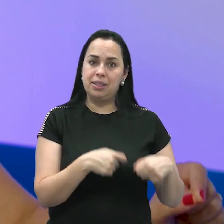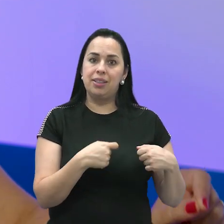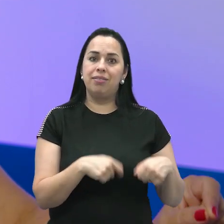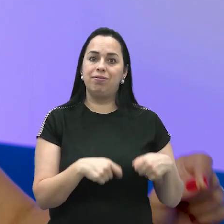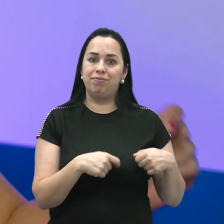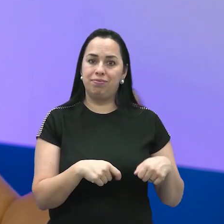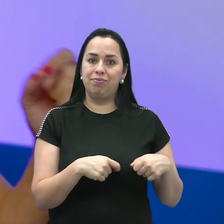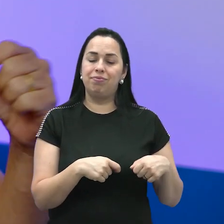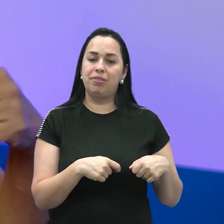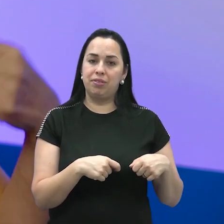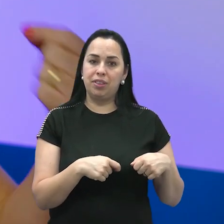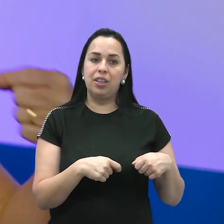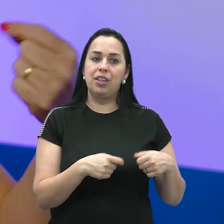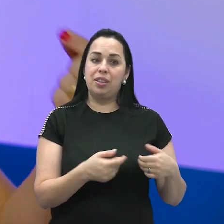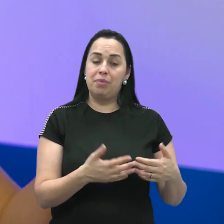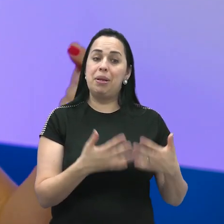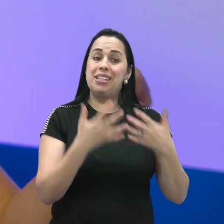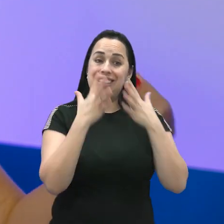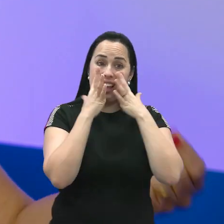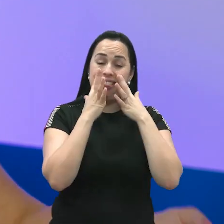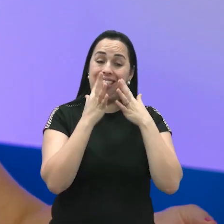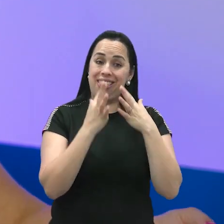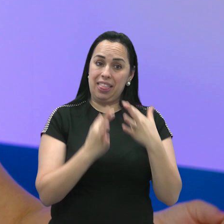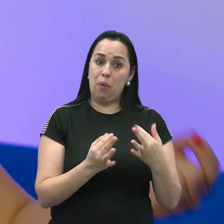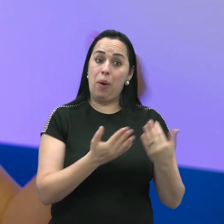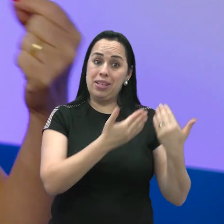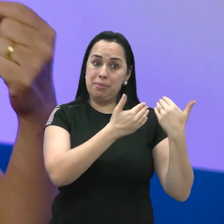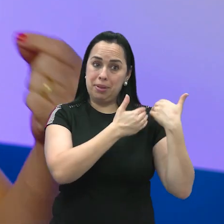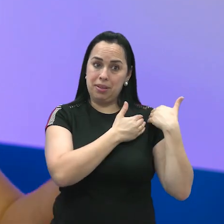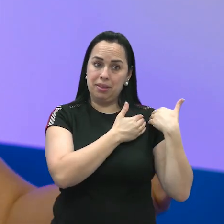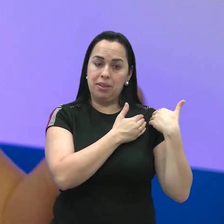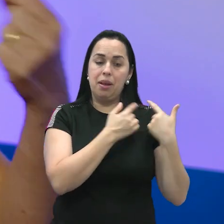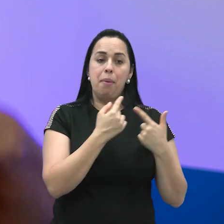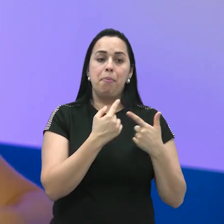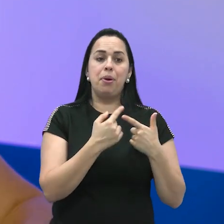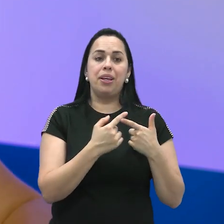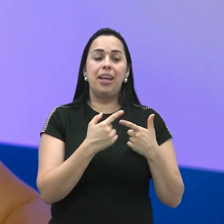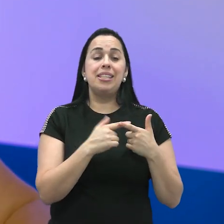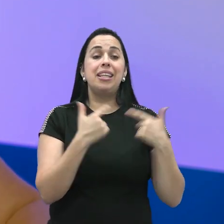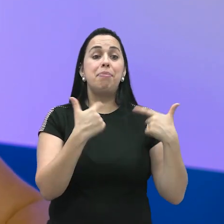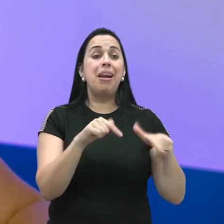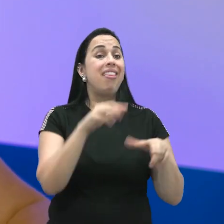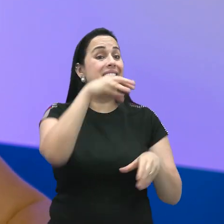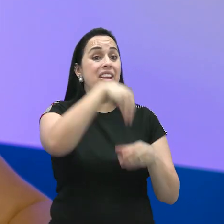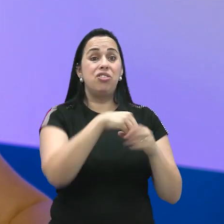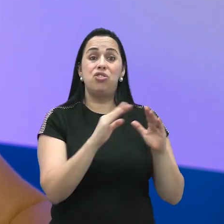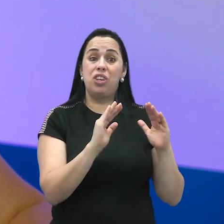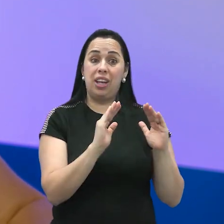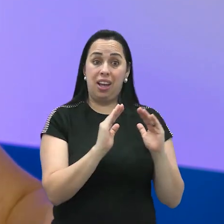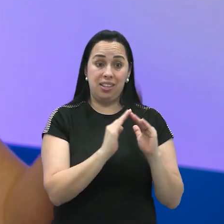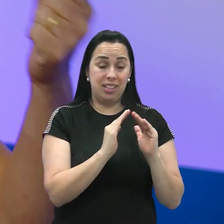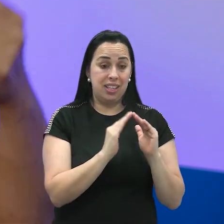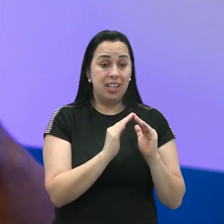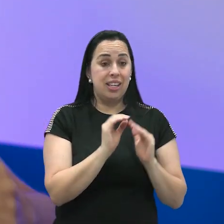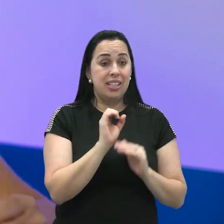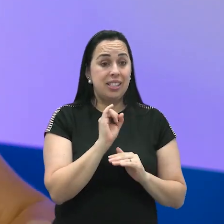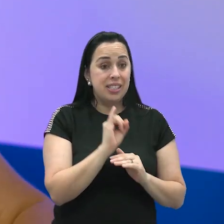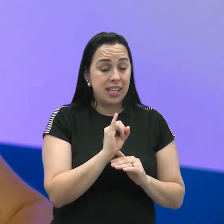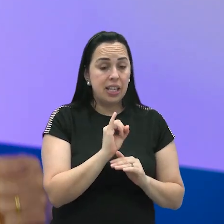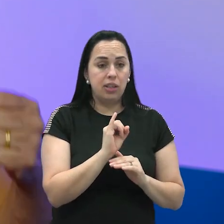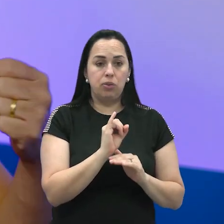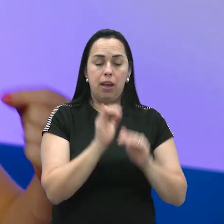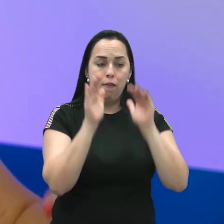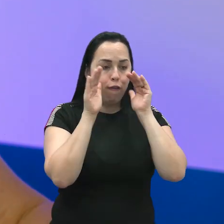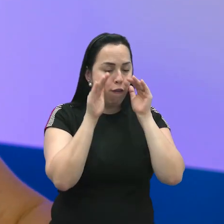exige, né, que a gente tenha um pouco mais de atenção, porque a gente acaba levando o trabalho para dentro de casa. E se você não tem